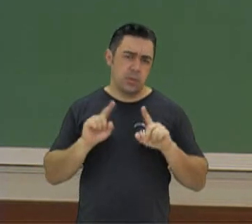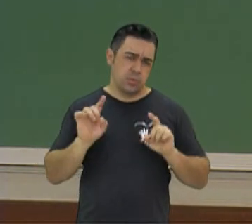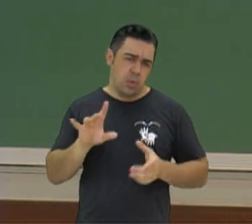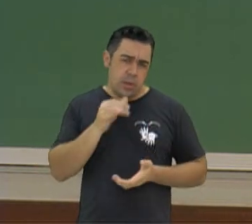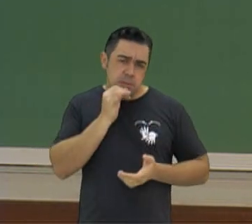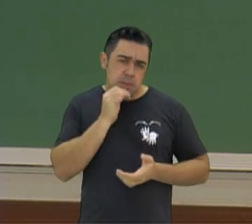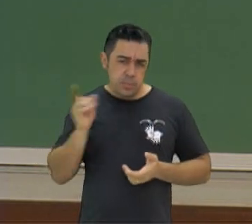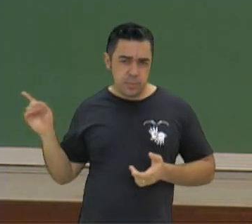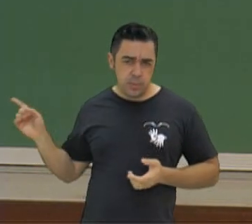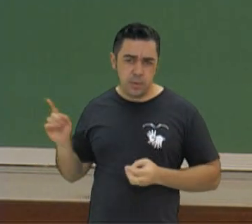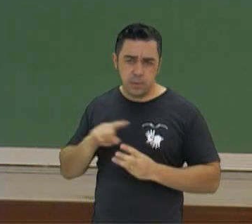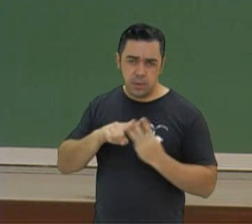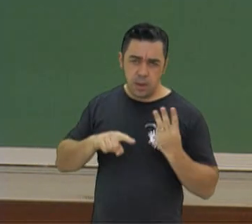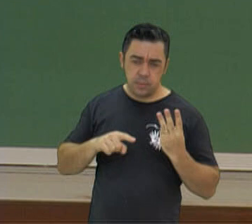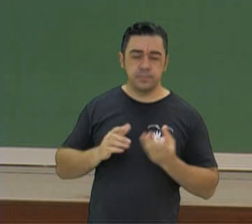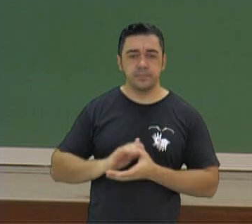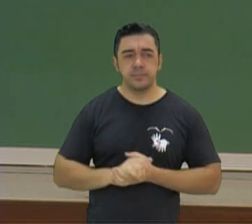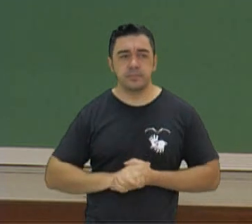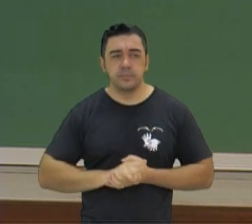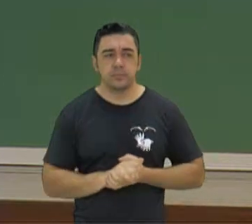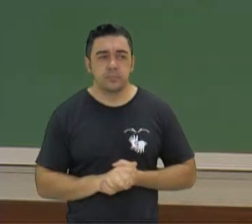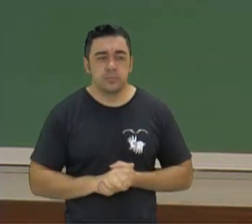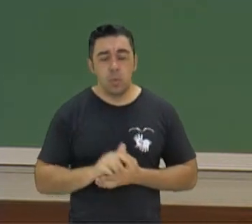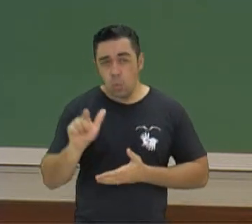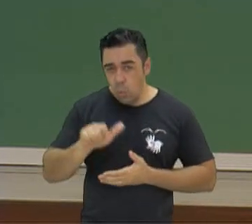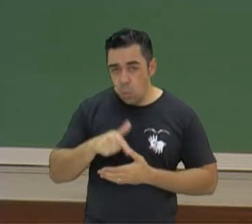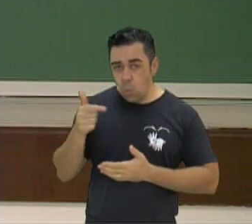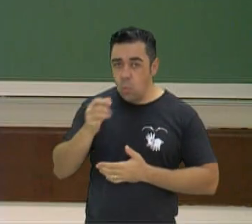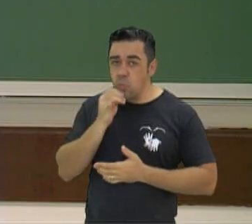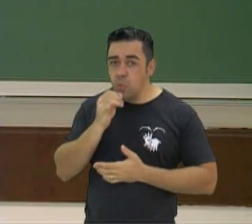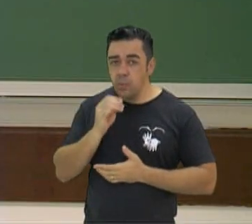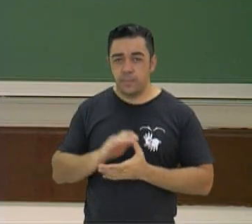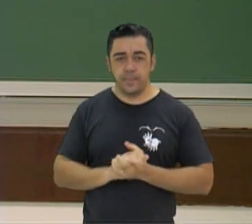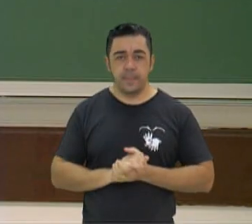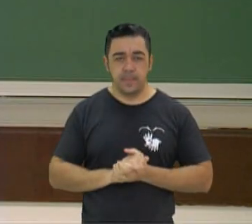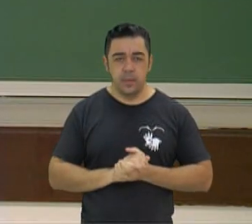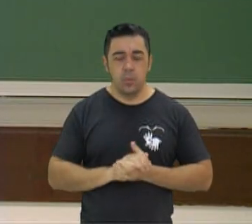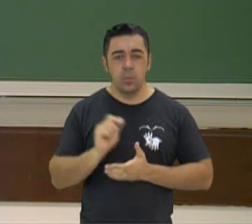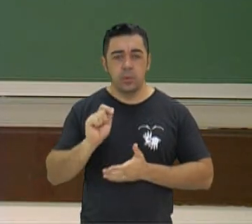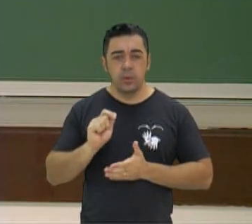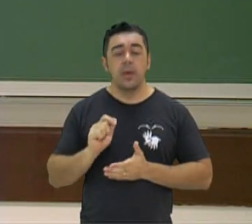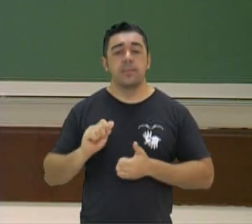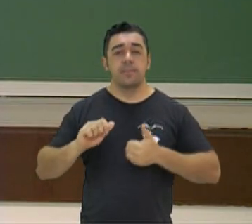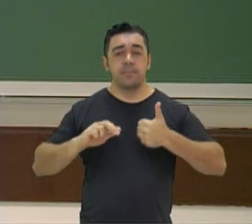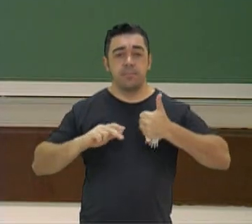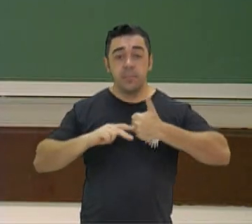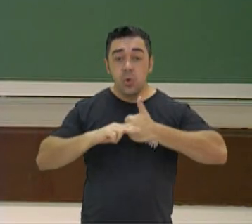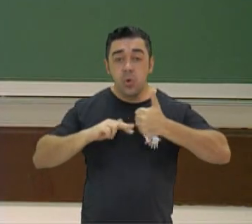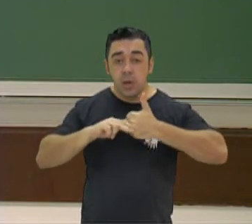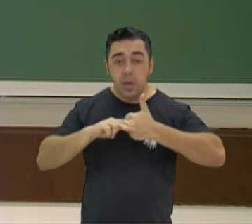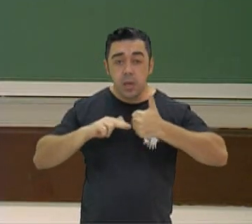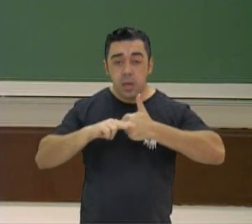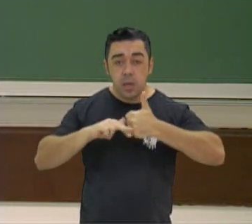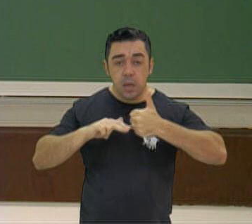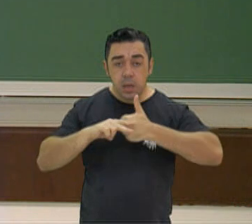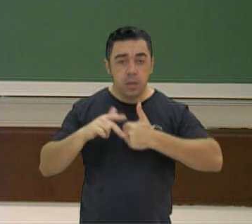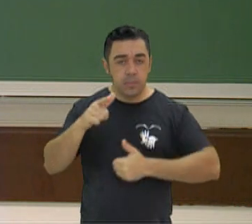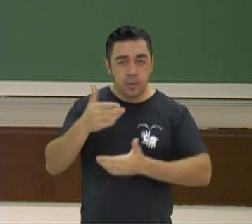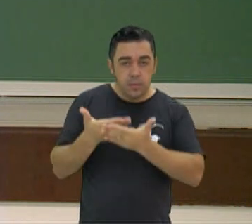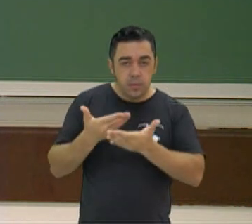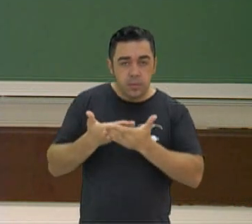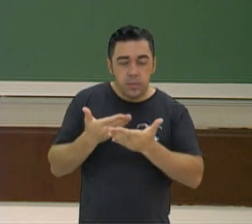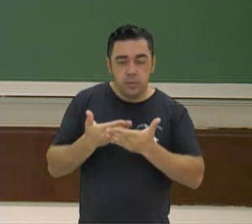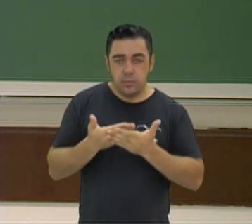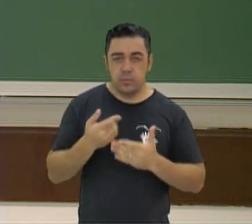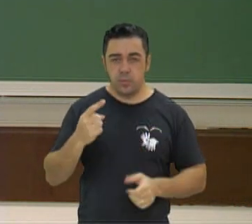só, mas biogeografia também é um exemplo. Outro exemplo, bioquímica. Bioquímica, então, vocês estudaram principalmente lá no primeiro ano, a